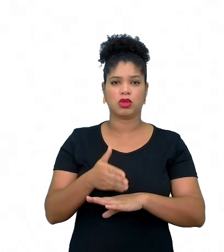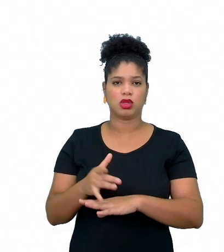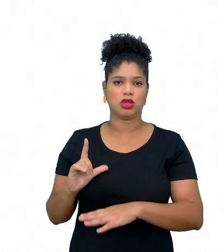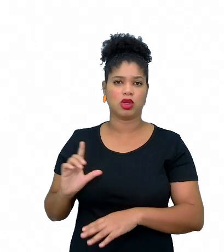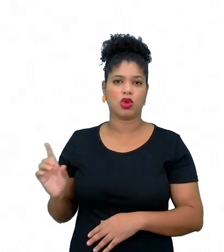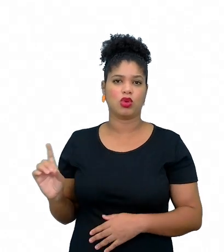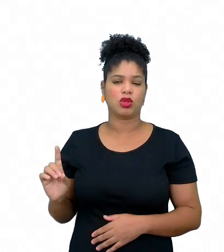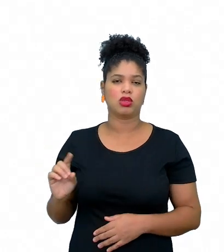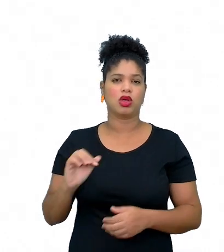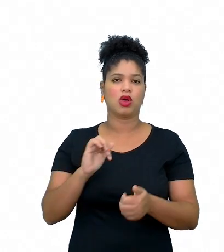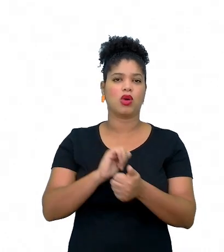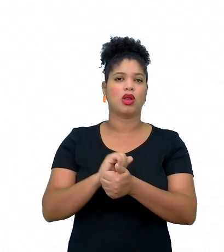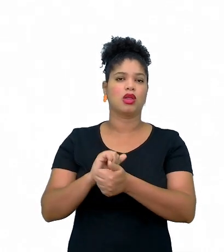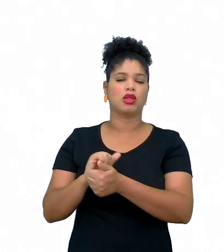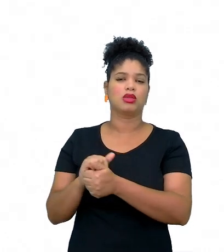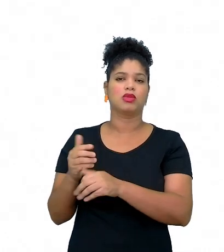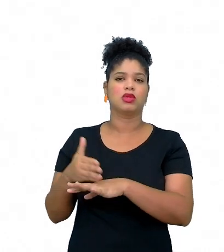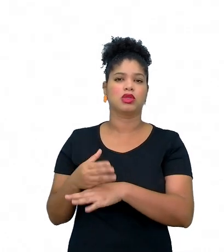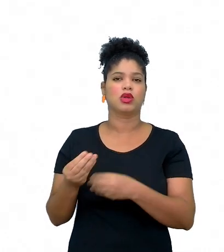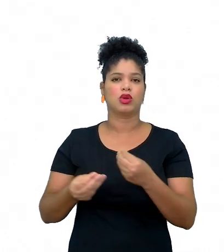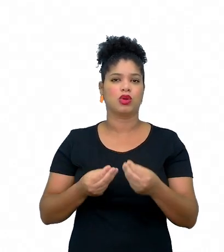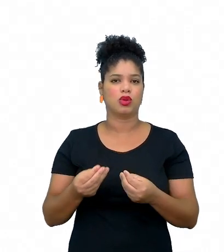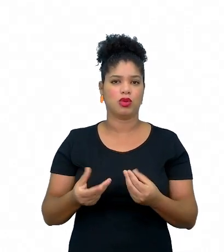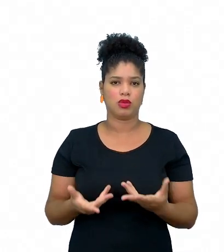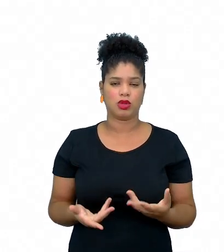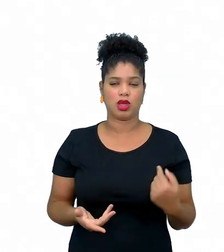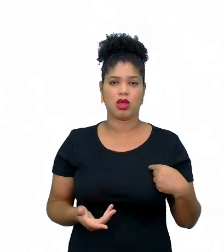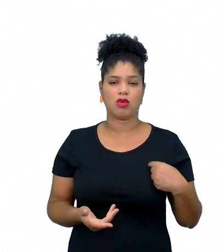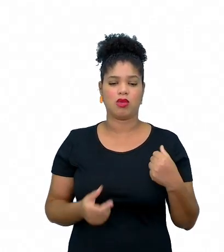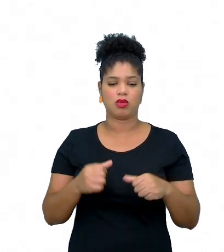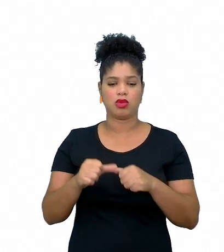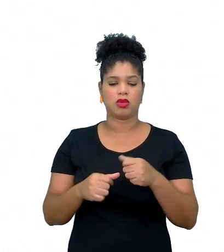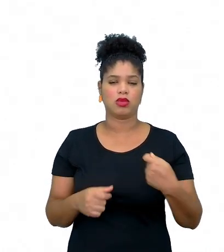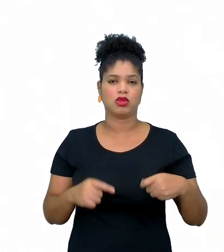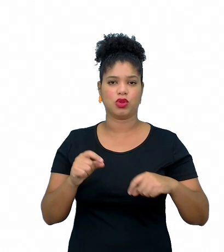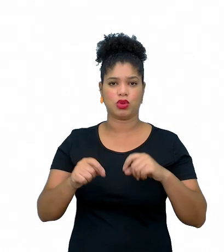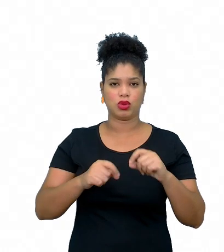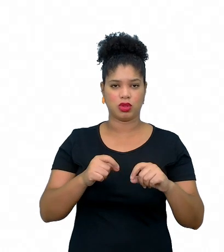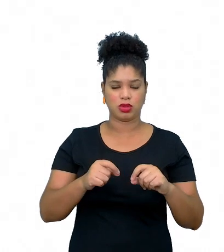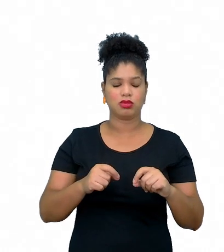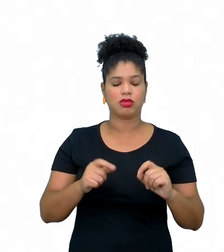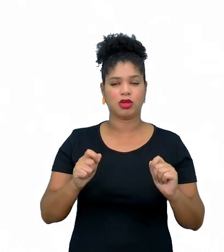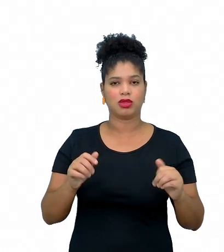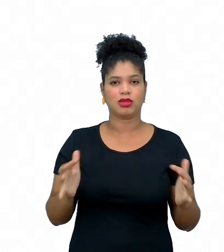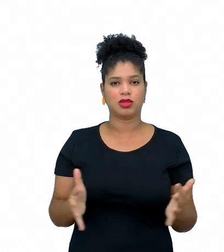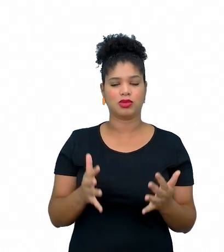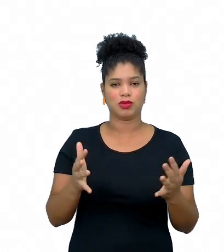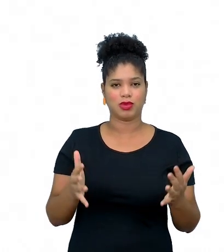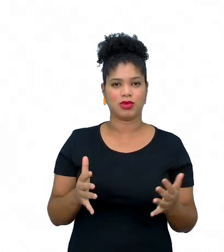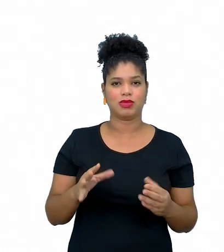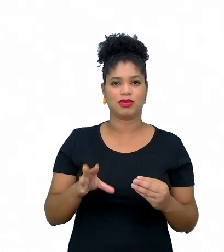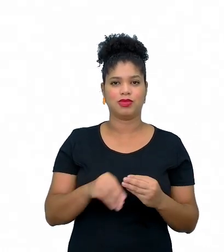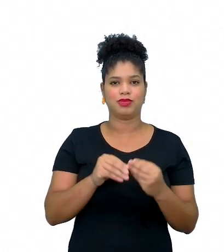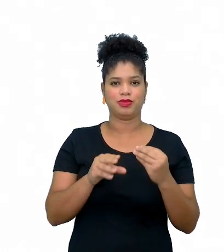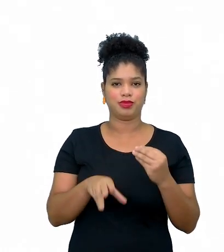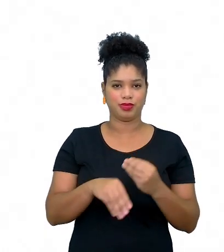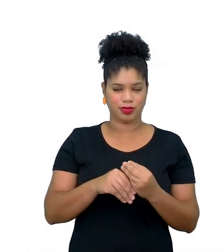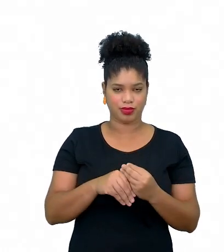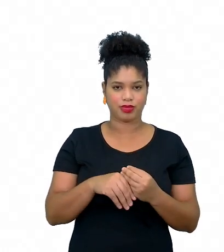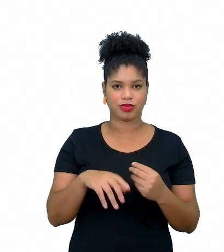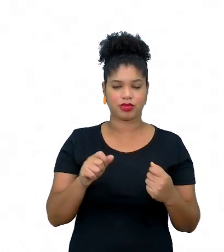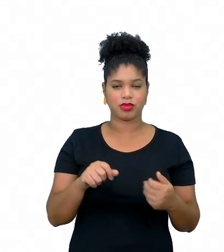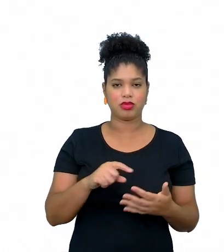Qual foi a qualidade dessa participação? O que eu preciso mudar para intensificar mais esse elemento, mais